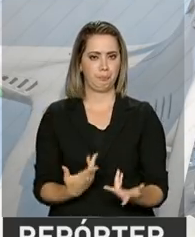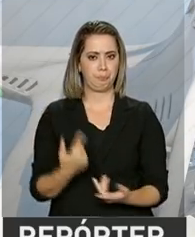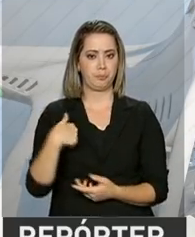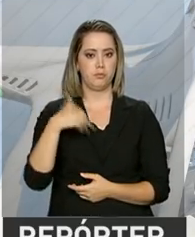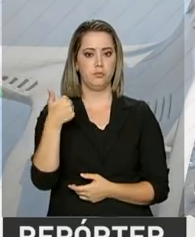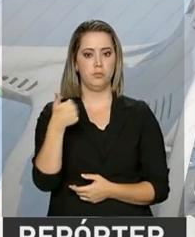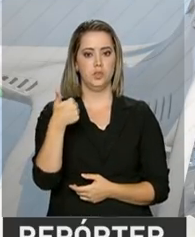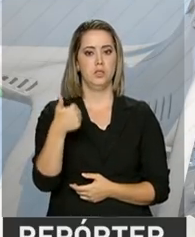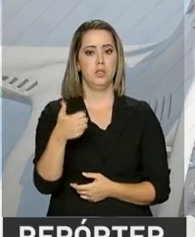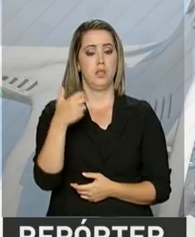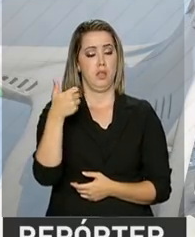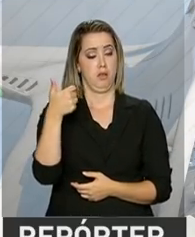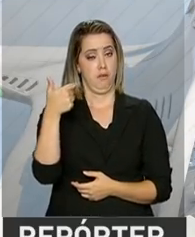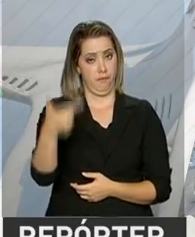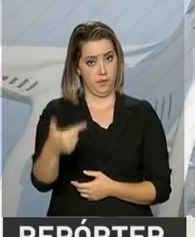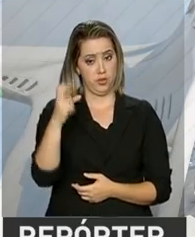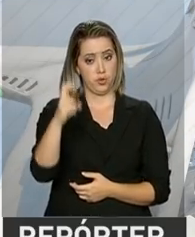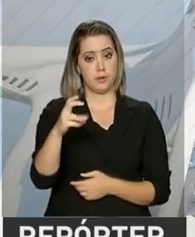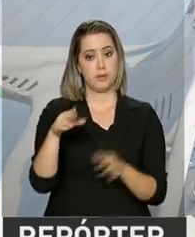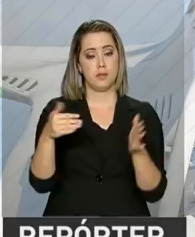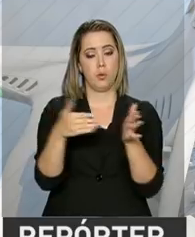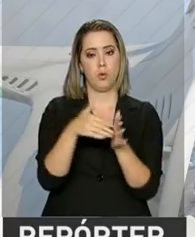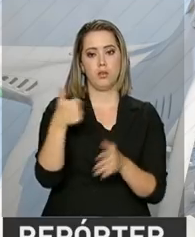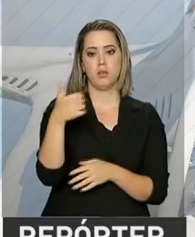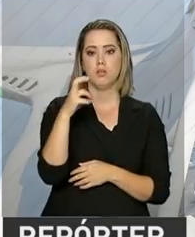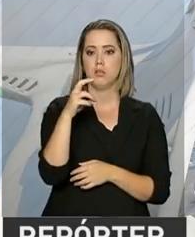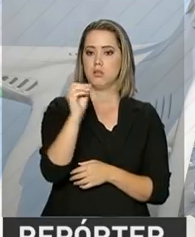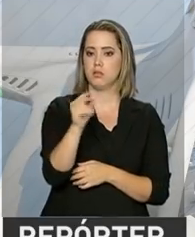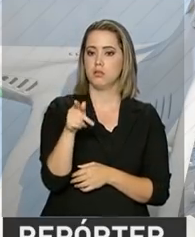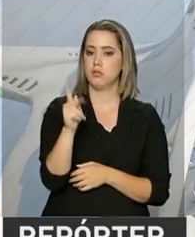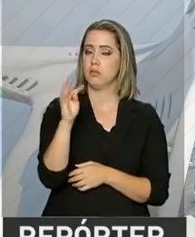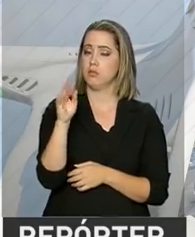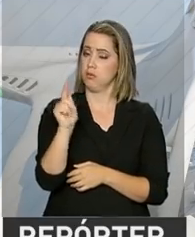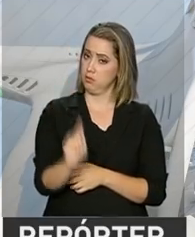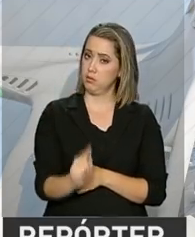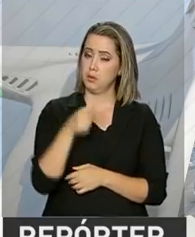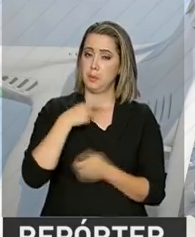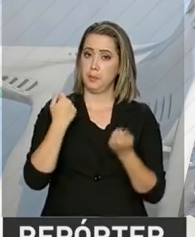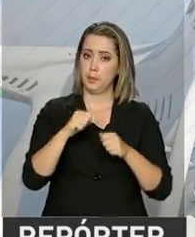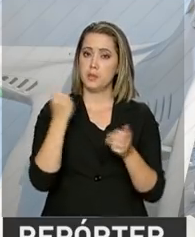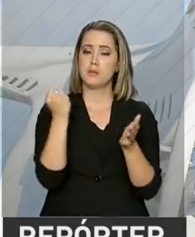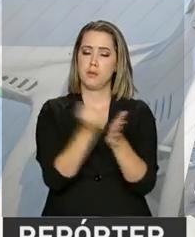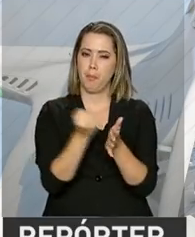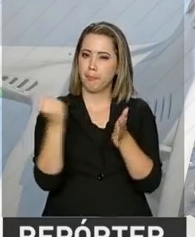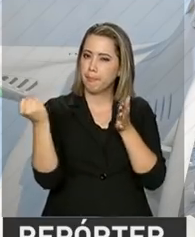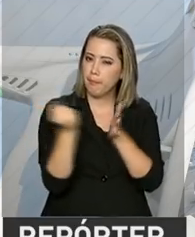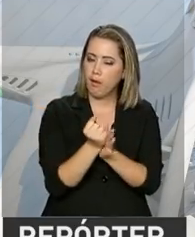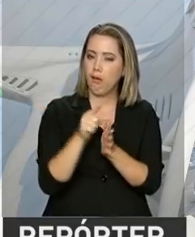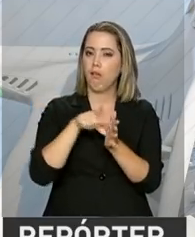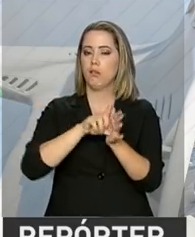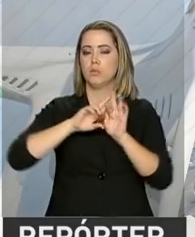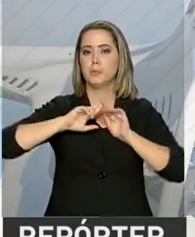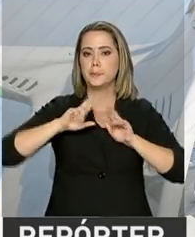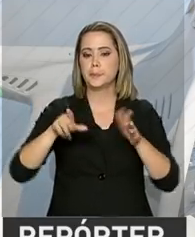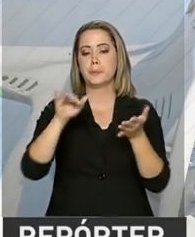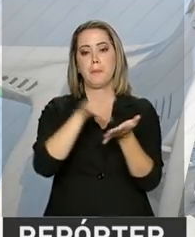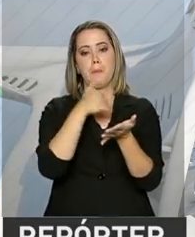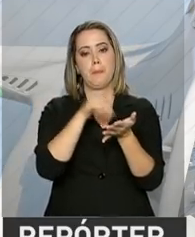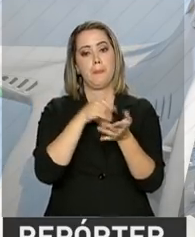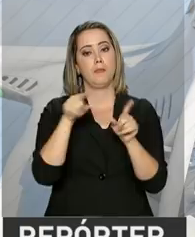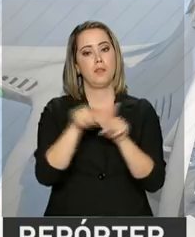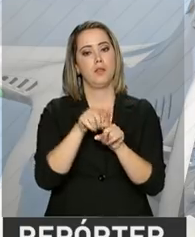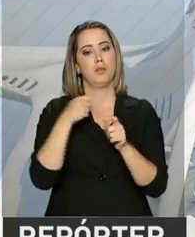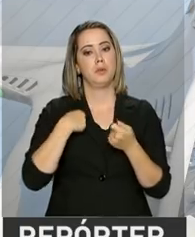150 quilos além da inscrição no registro aeronáutico ea identificação com marcas de nacionalidade matrícula a regulamentação estabelece